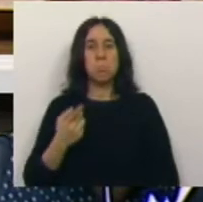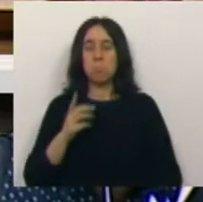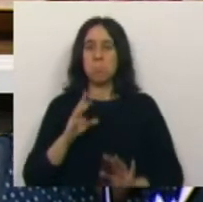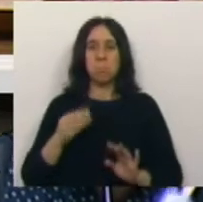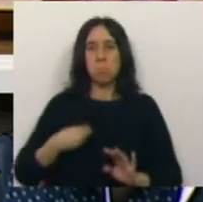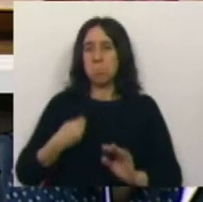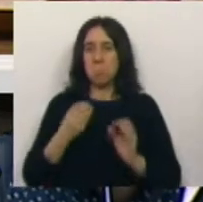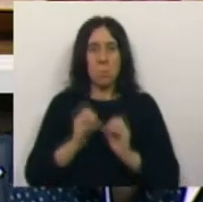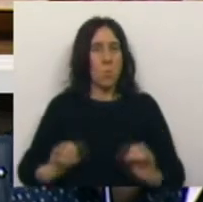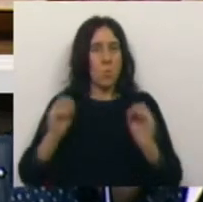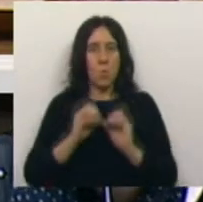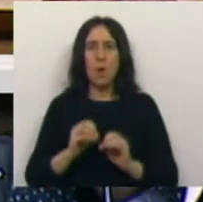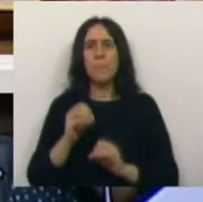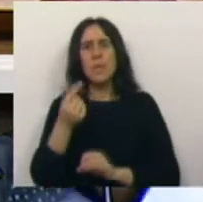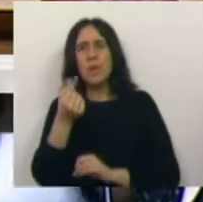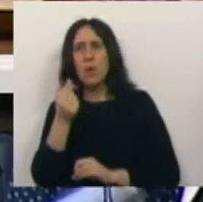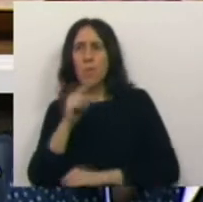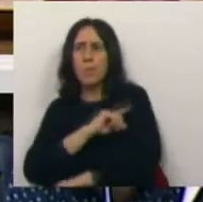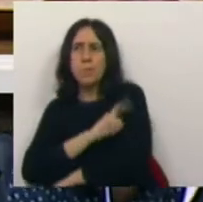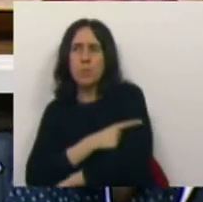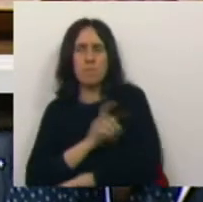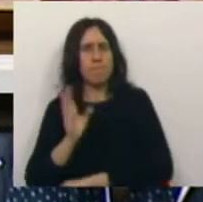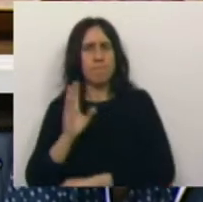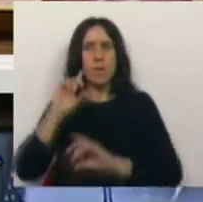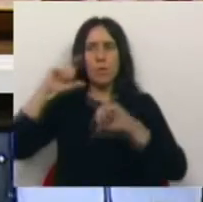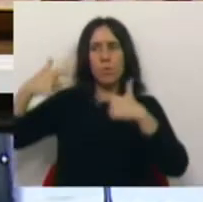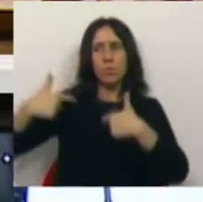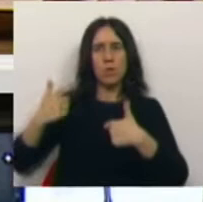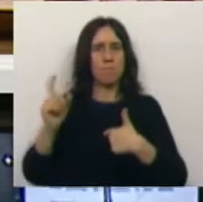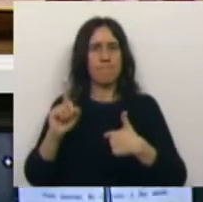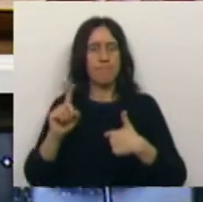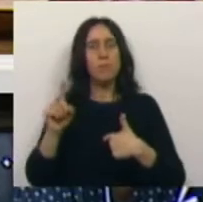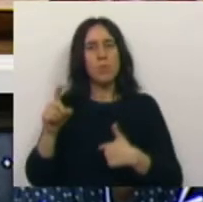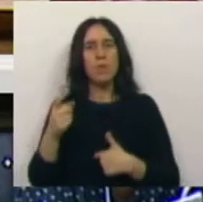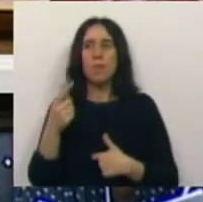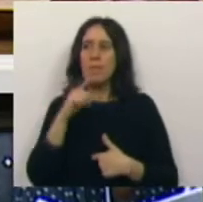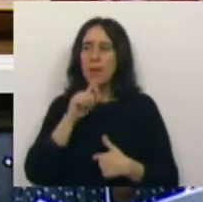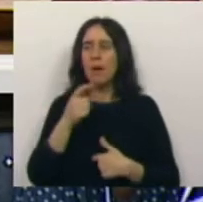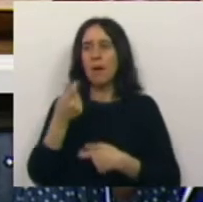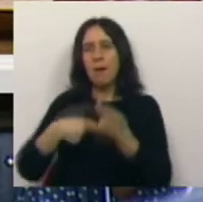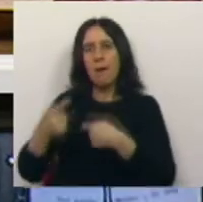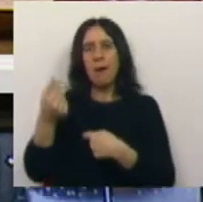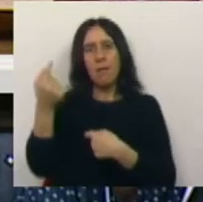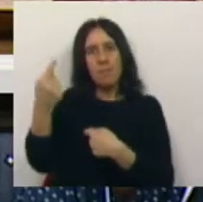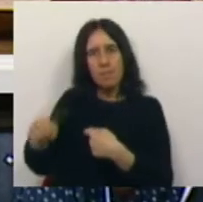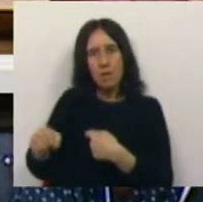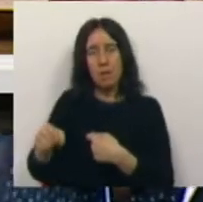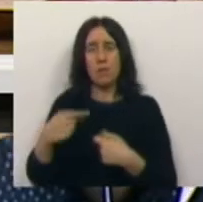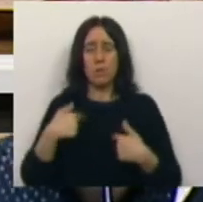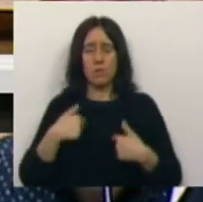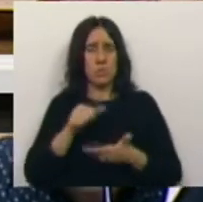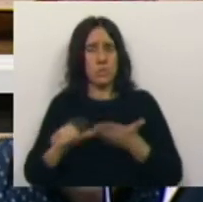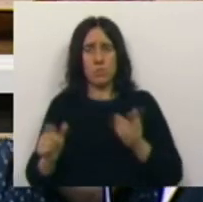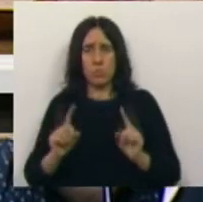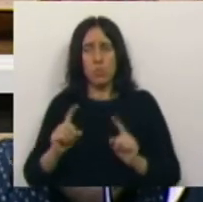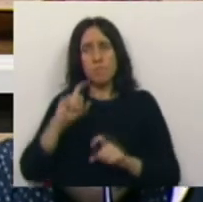poder económico, não nos deixamos condicionar por quem tem grande poder de mercado e não desistimos